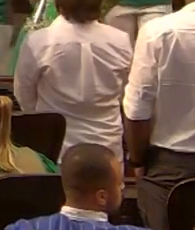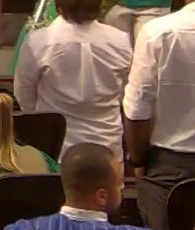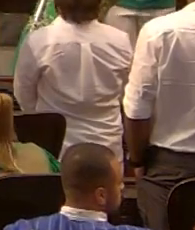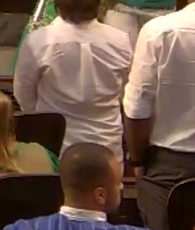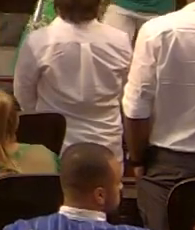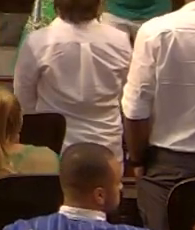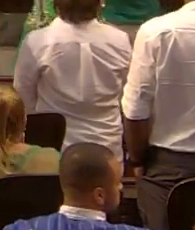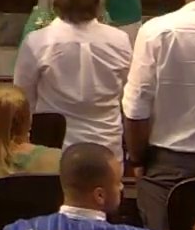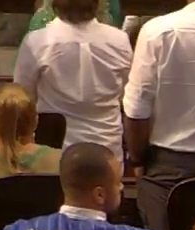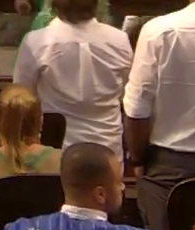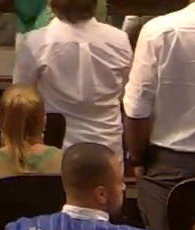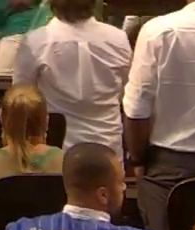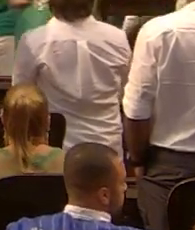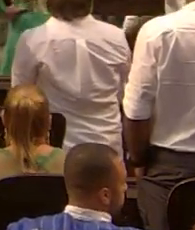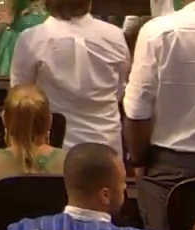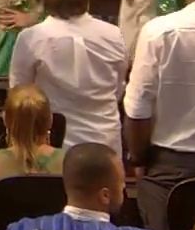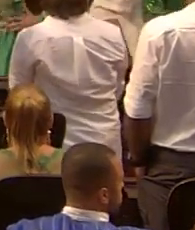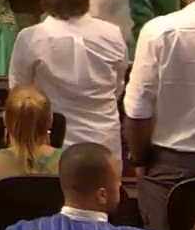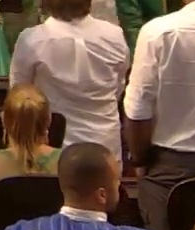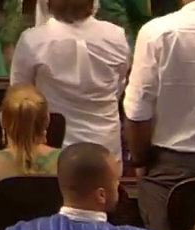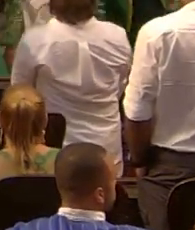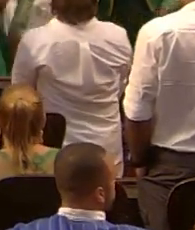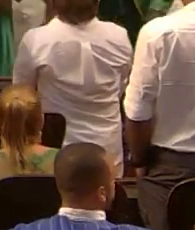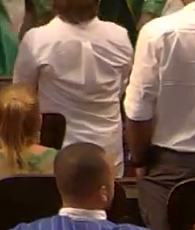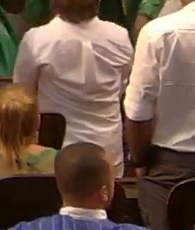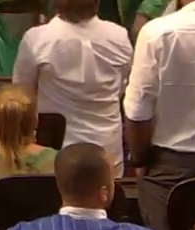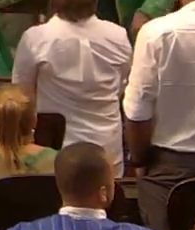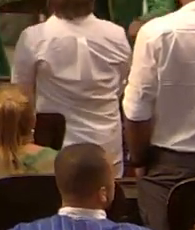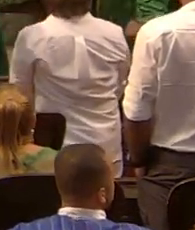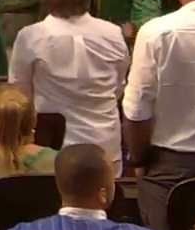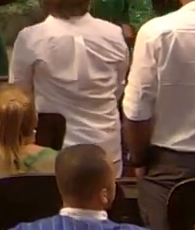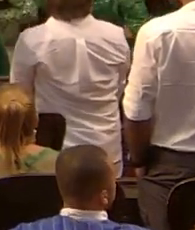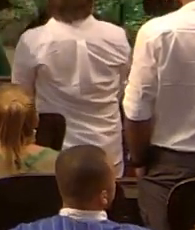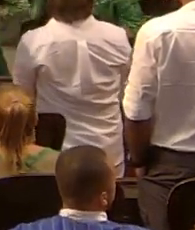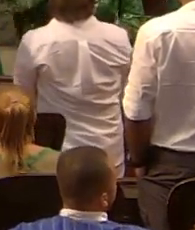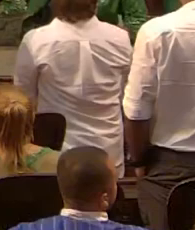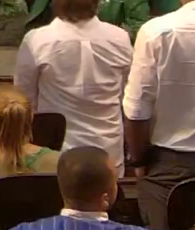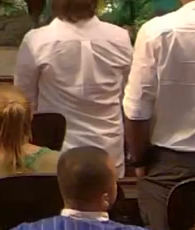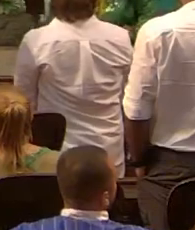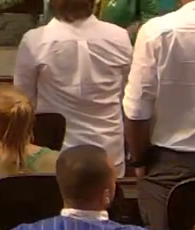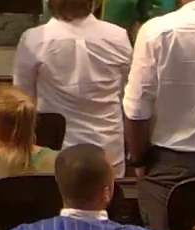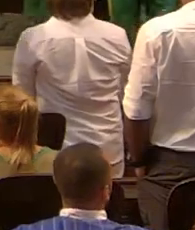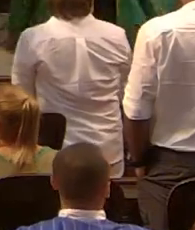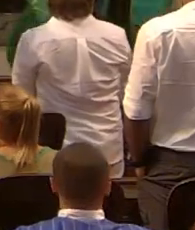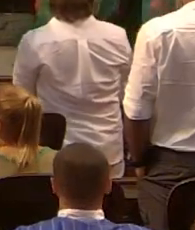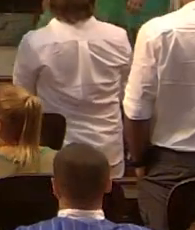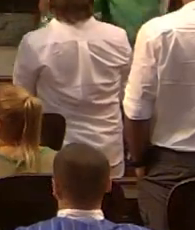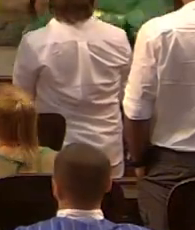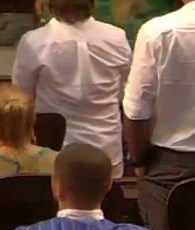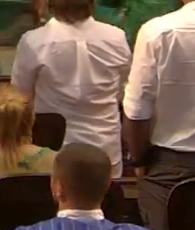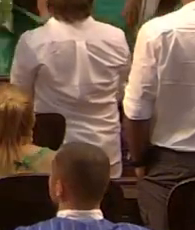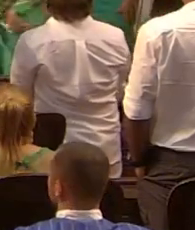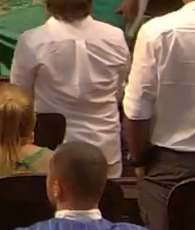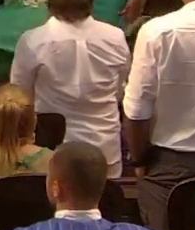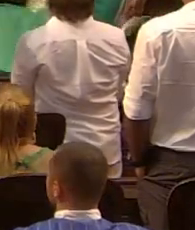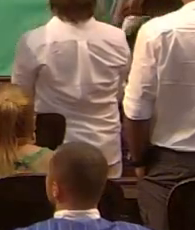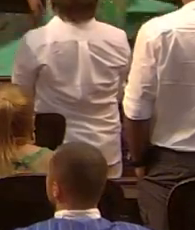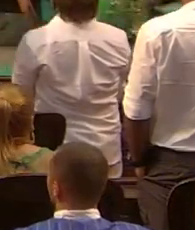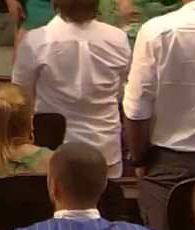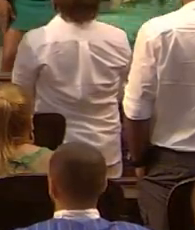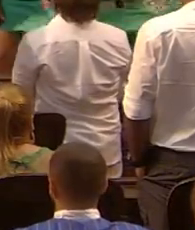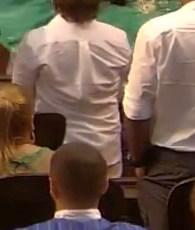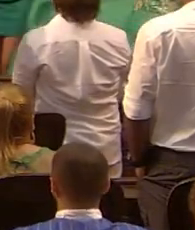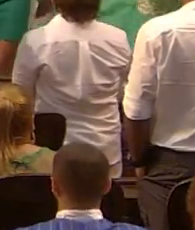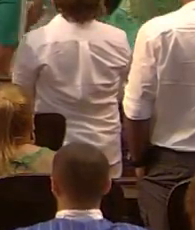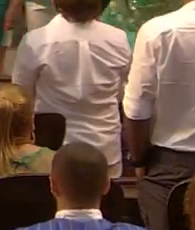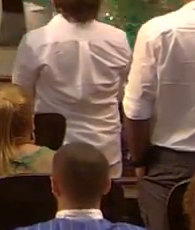acerta mais. É a nossa ideia de tirar, salve o velho Acobô. Baixou na gira, na gira de